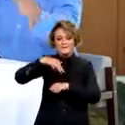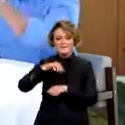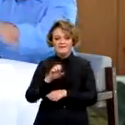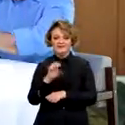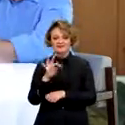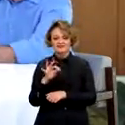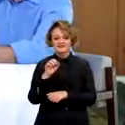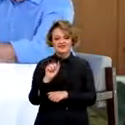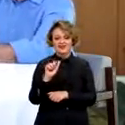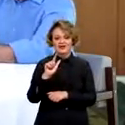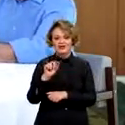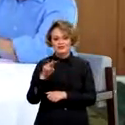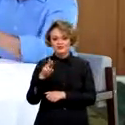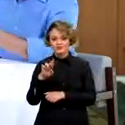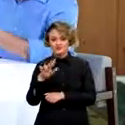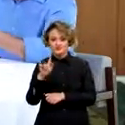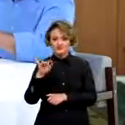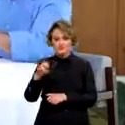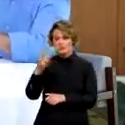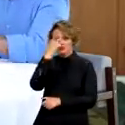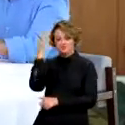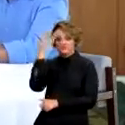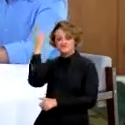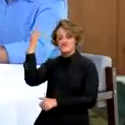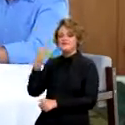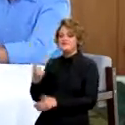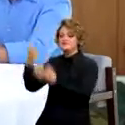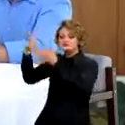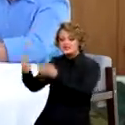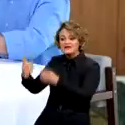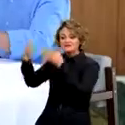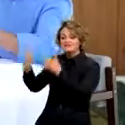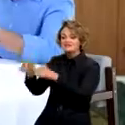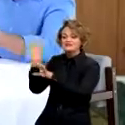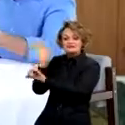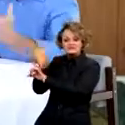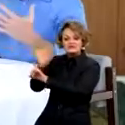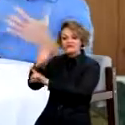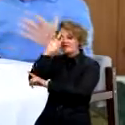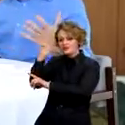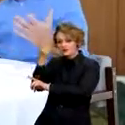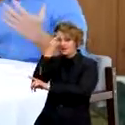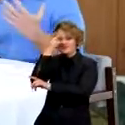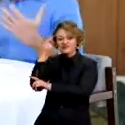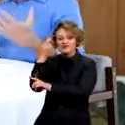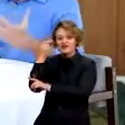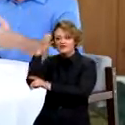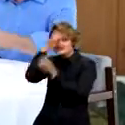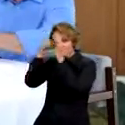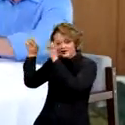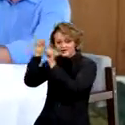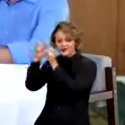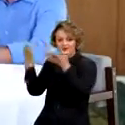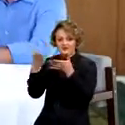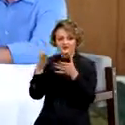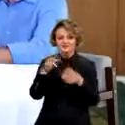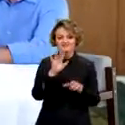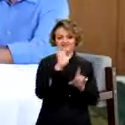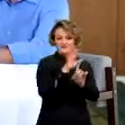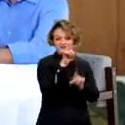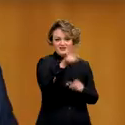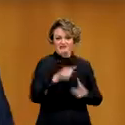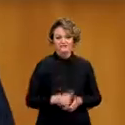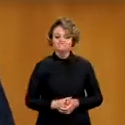os poderosos na época e tendo que convencê-los. Como é que é esse aprendizado dessa conversa? Puxa, aqui